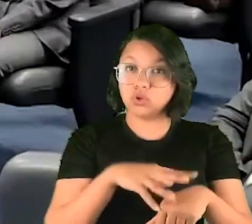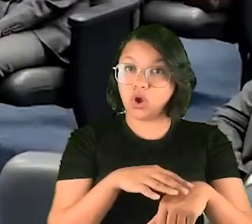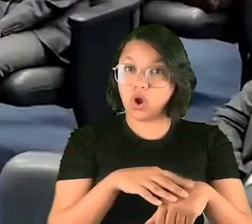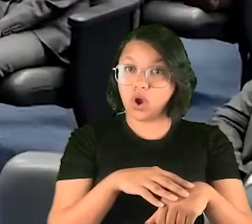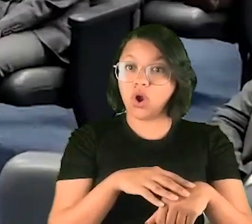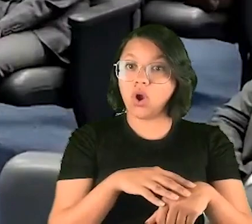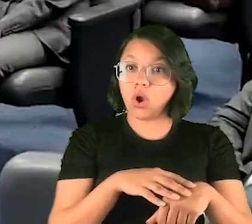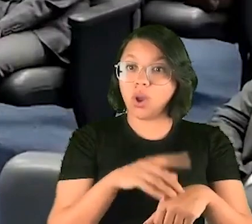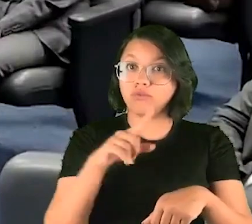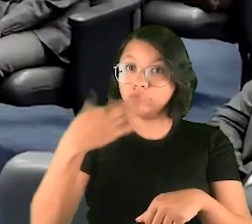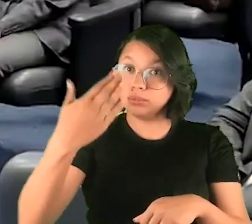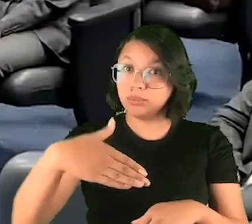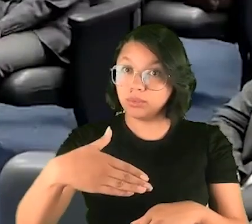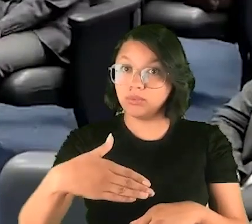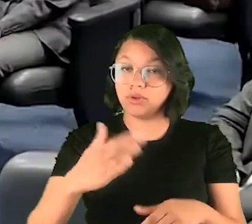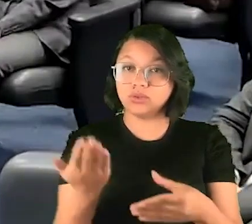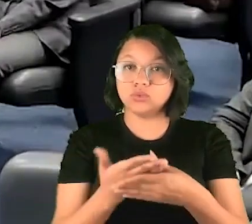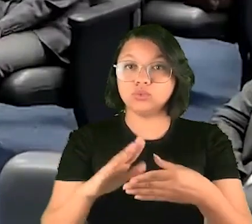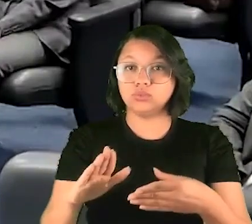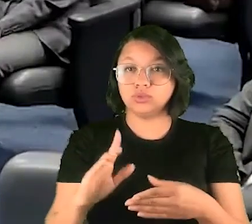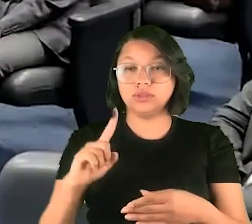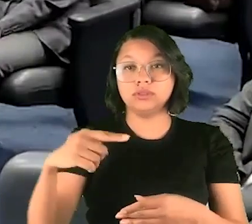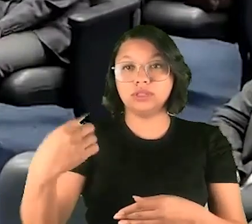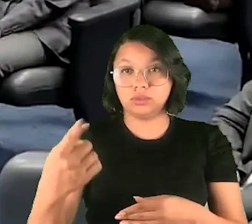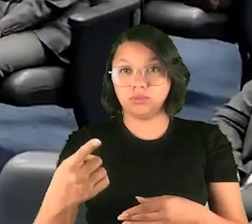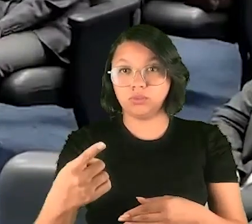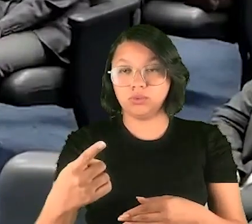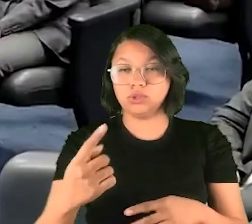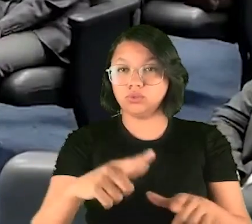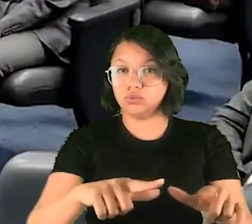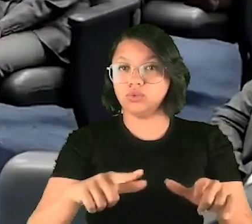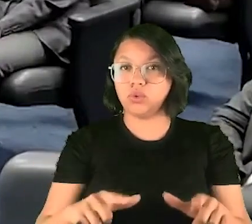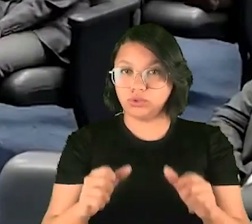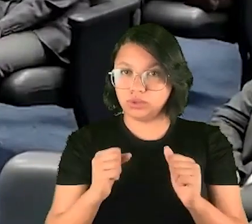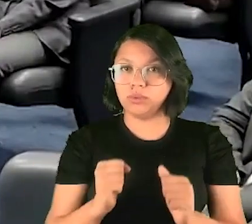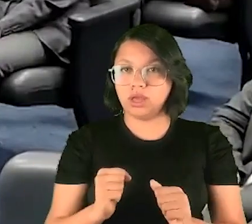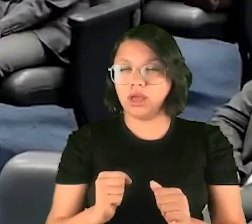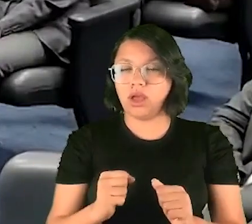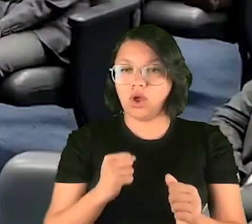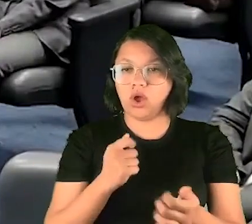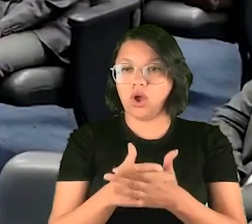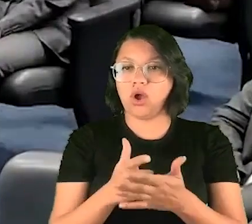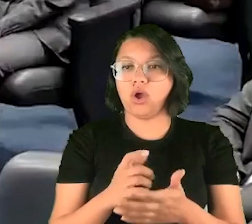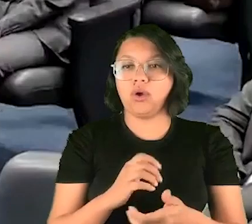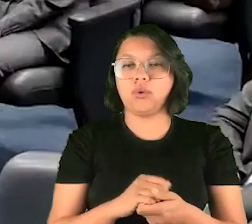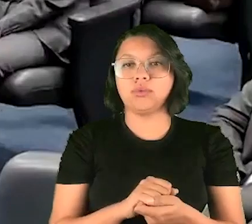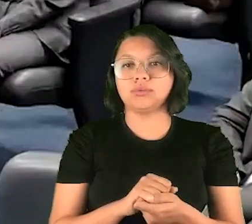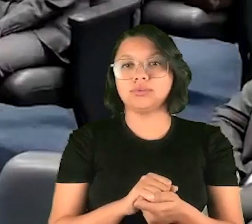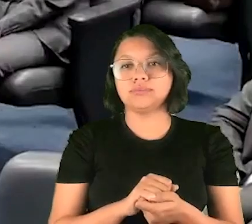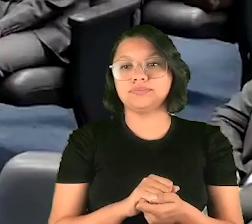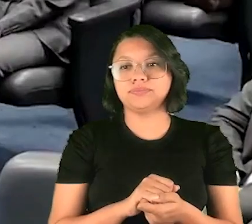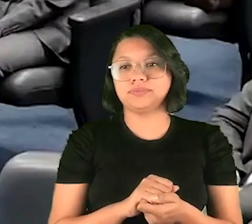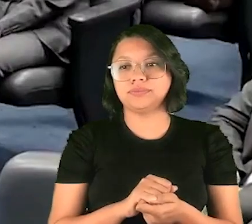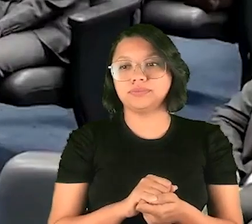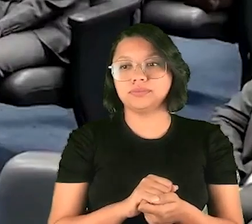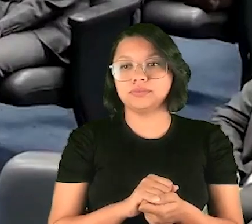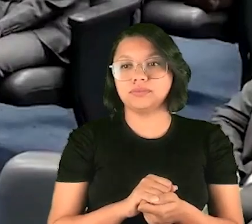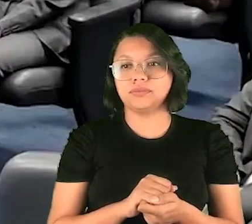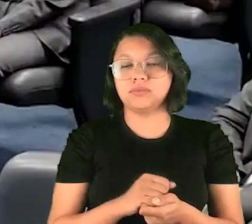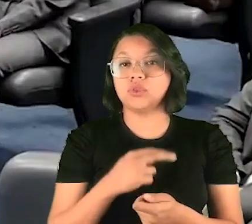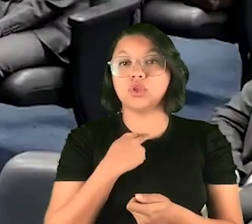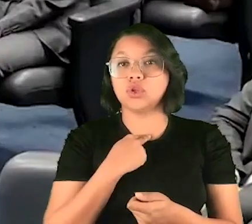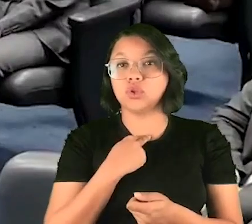remédio eficiente, que curava o paciente. Isso ficou comprovado no processo, depois da liminar concedida, com essa expansão ao núcleo de